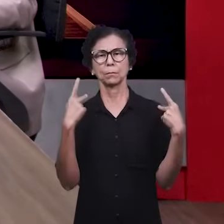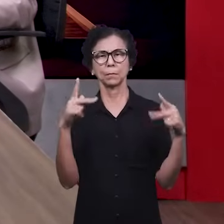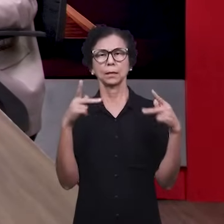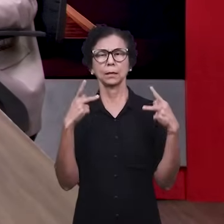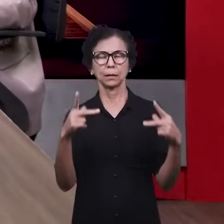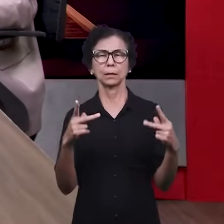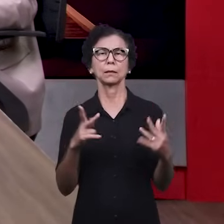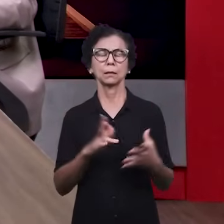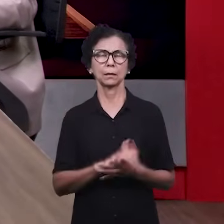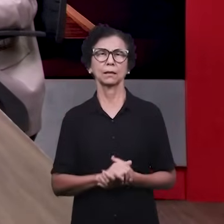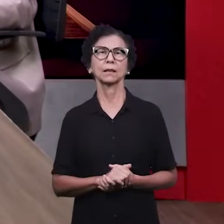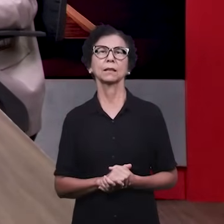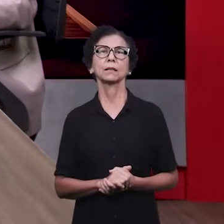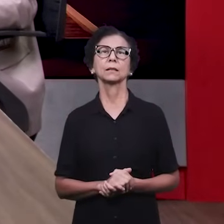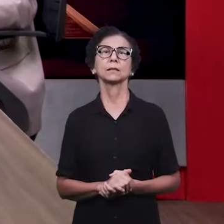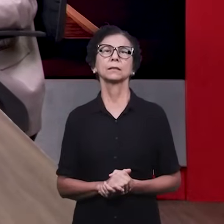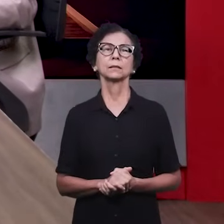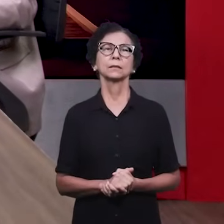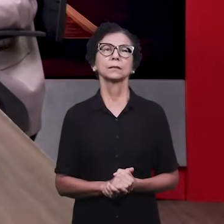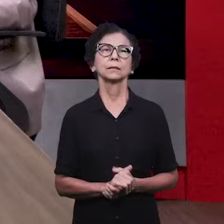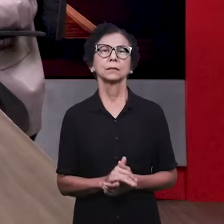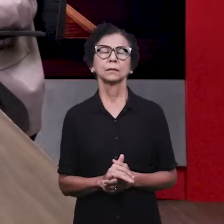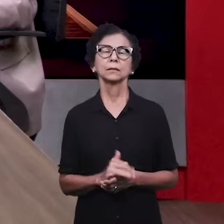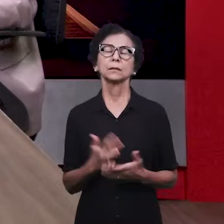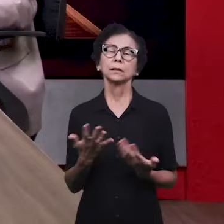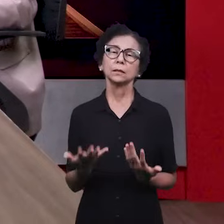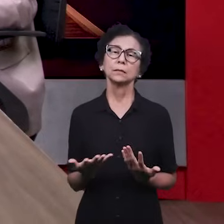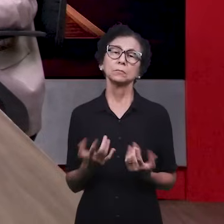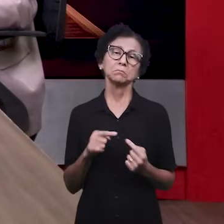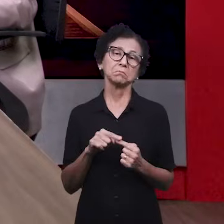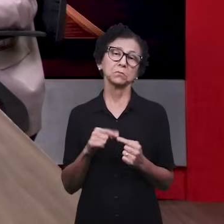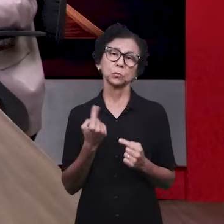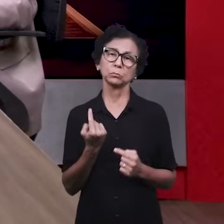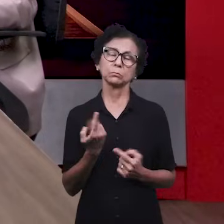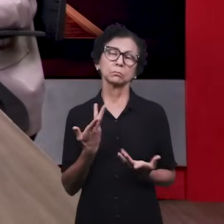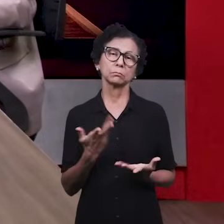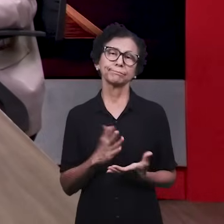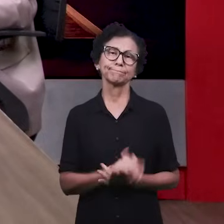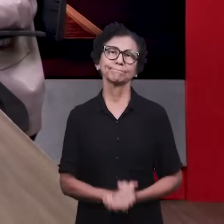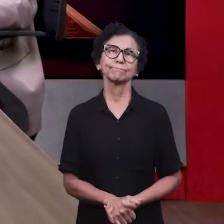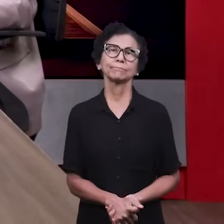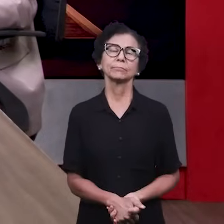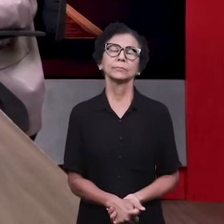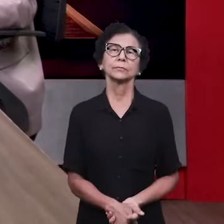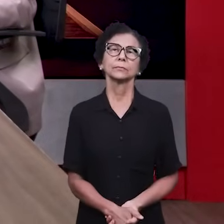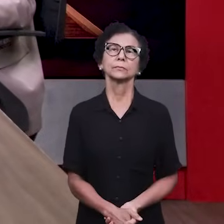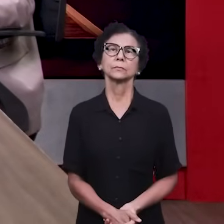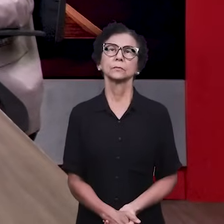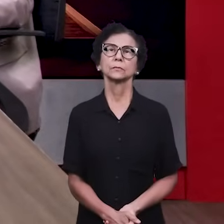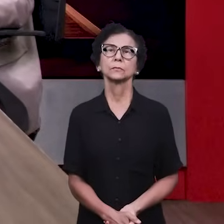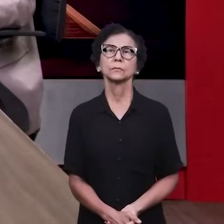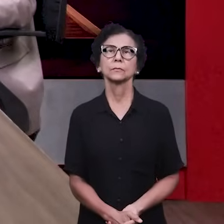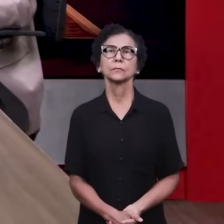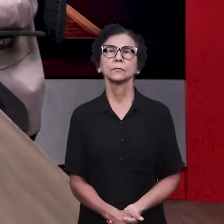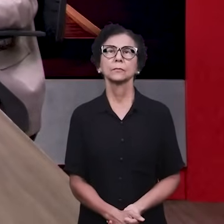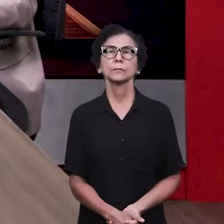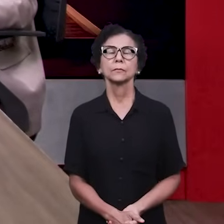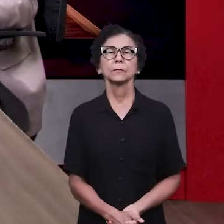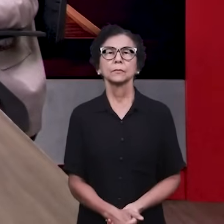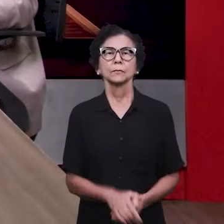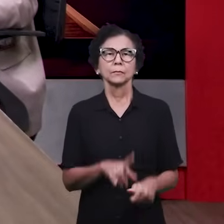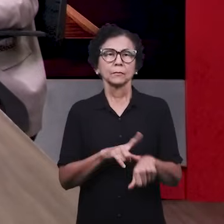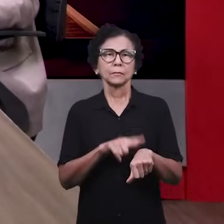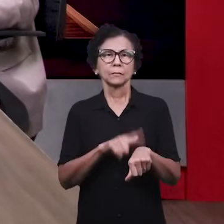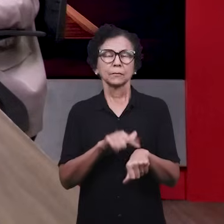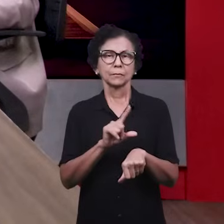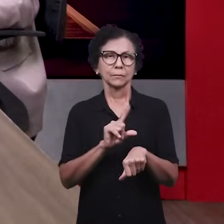os clérigos, para pregar, para trazer a mensagem. Então, objetivo, um dos objetivos, não foi só esse, evidentemente, um dos objetivos foi esse. Nós, né? Nós vamos...